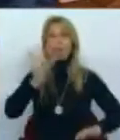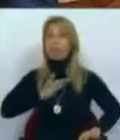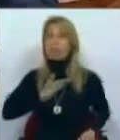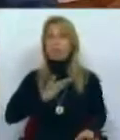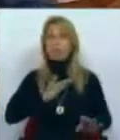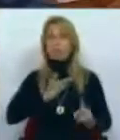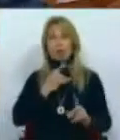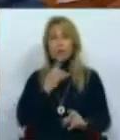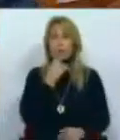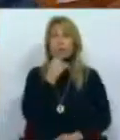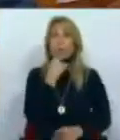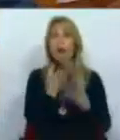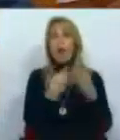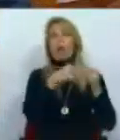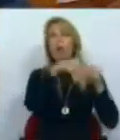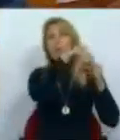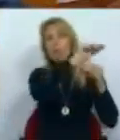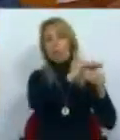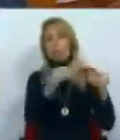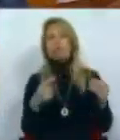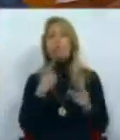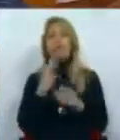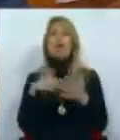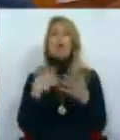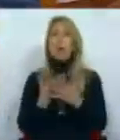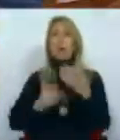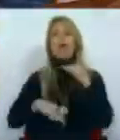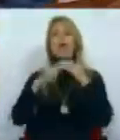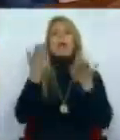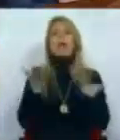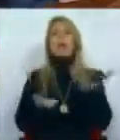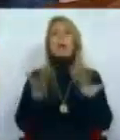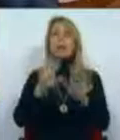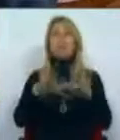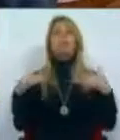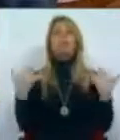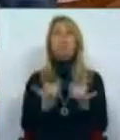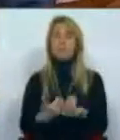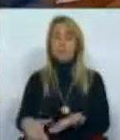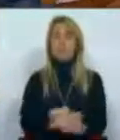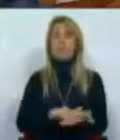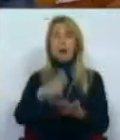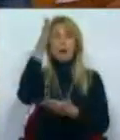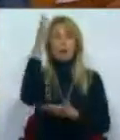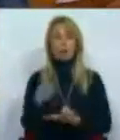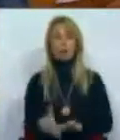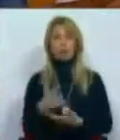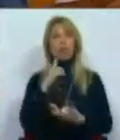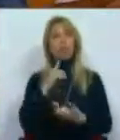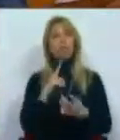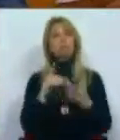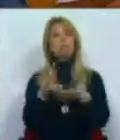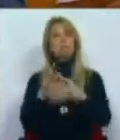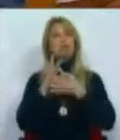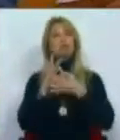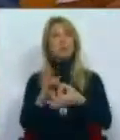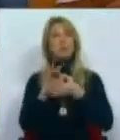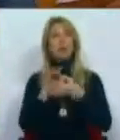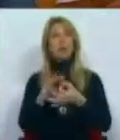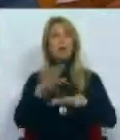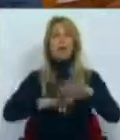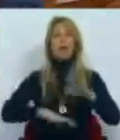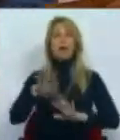acumulados, repor o equilíbrio social numa base de equidade, justiça e de solidariedade, rever e